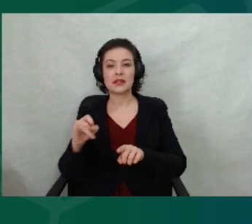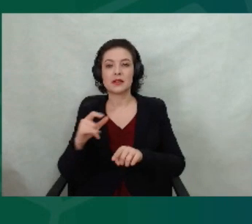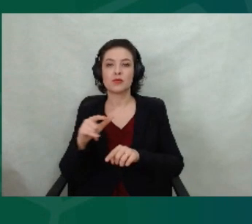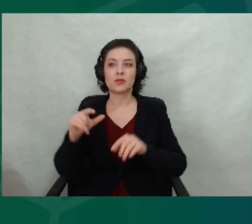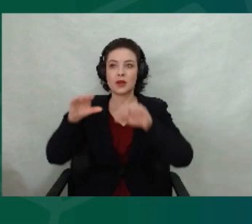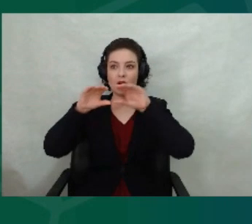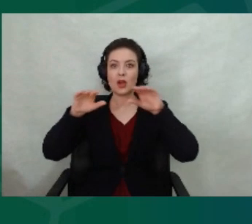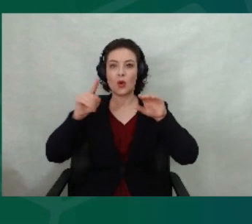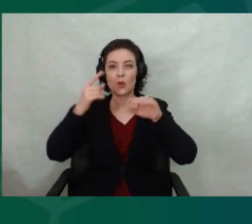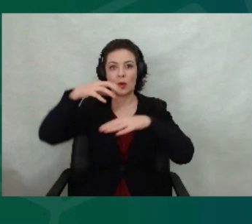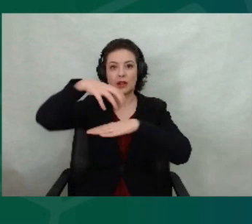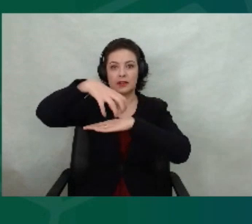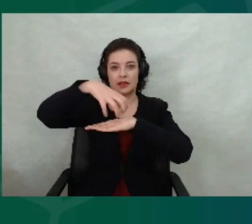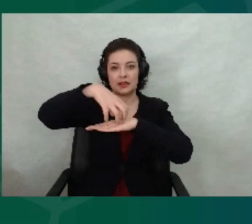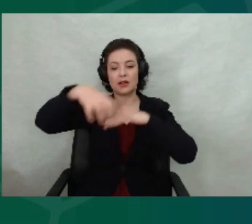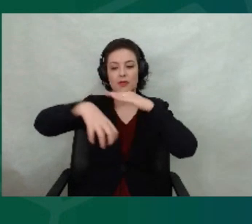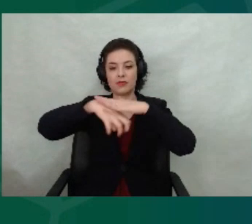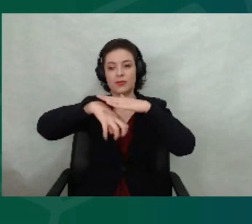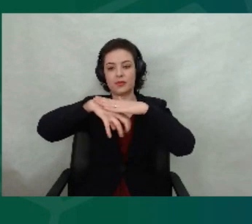tem filtros, a gente